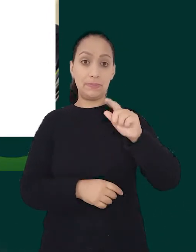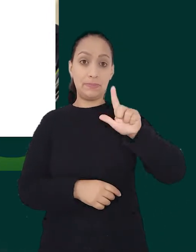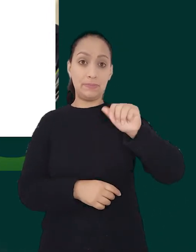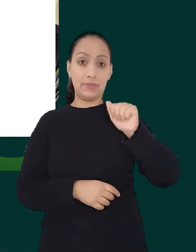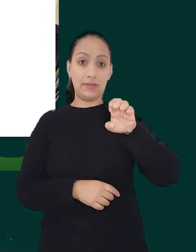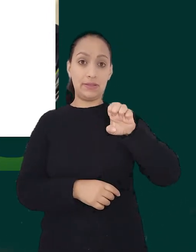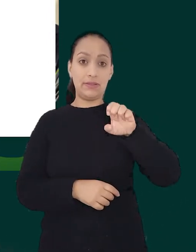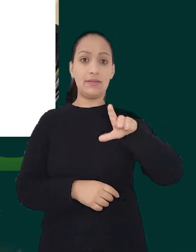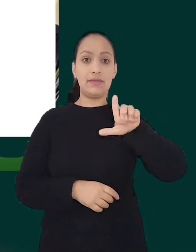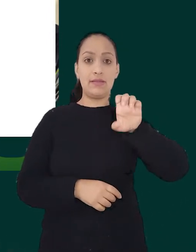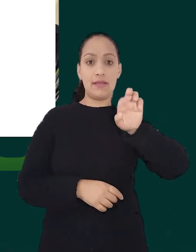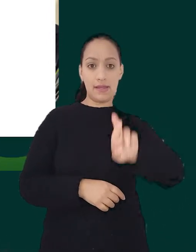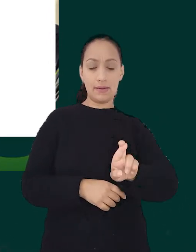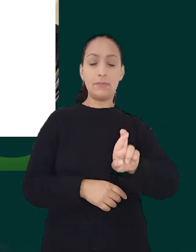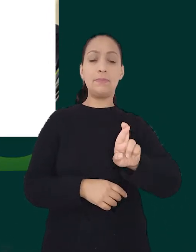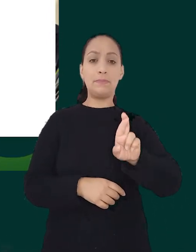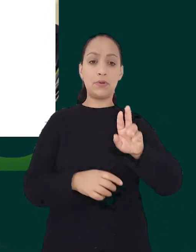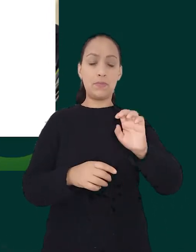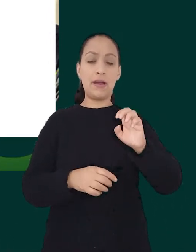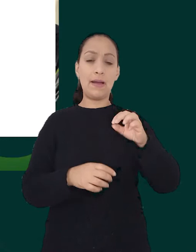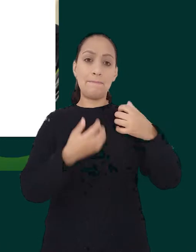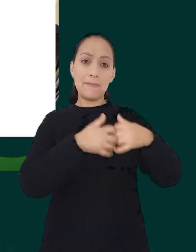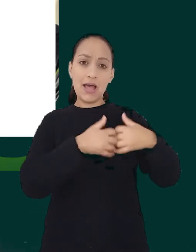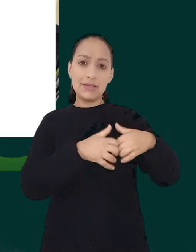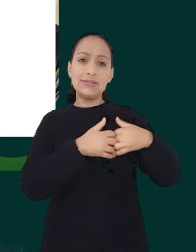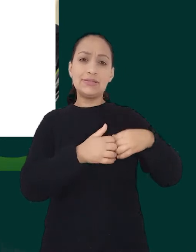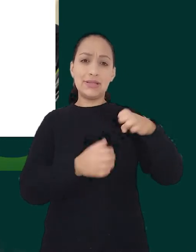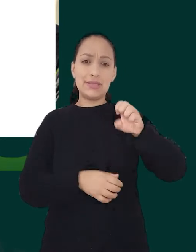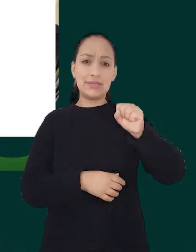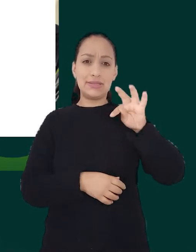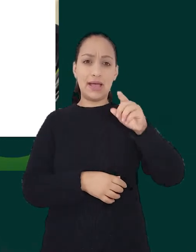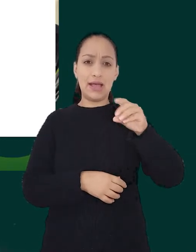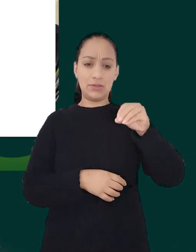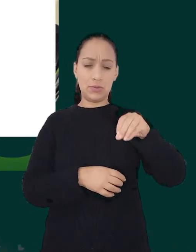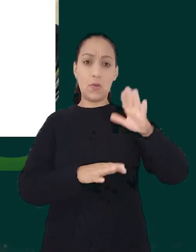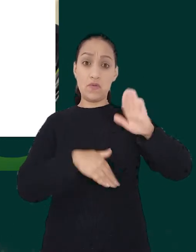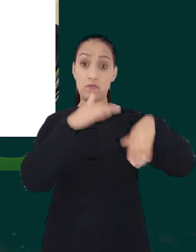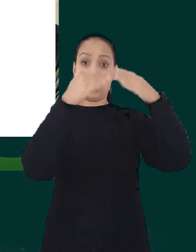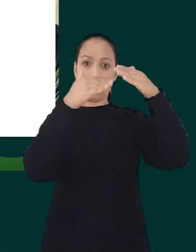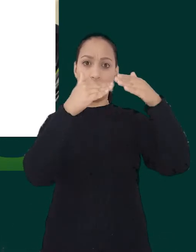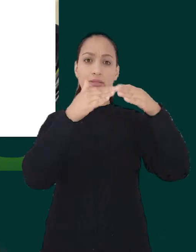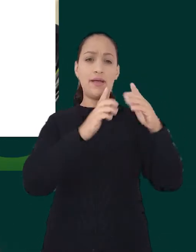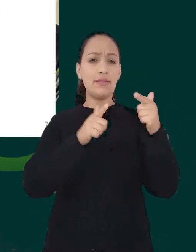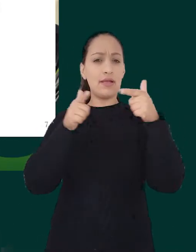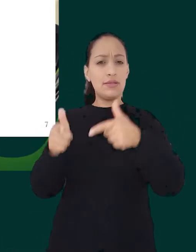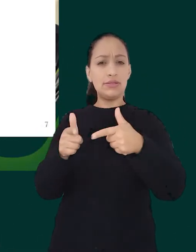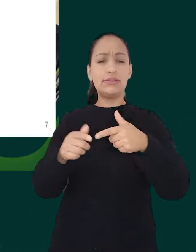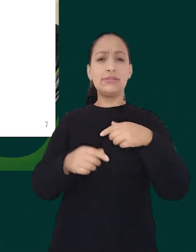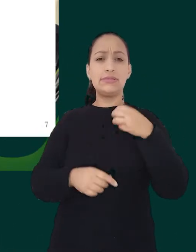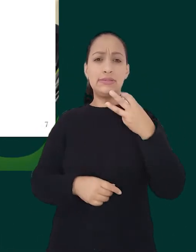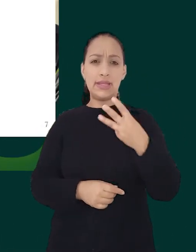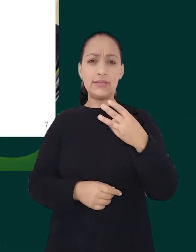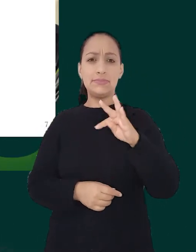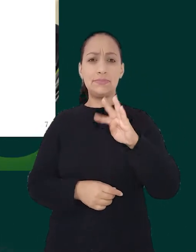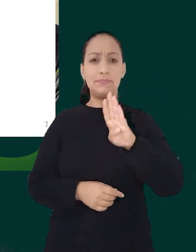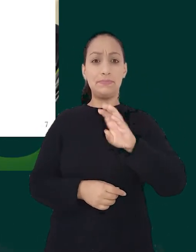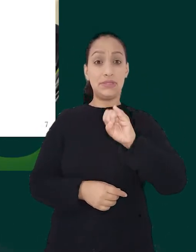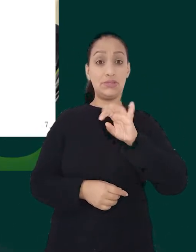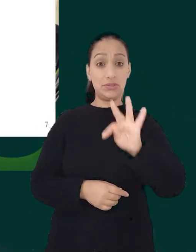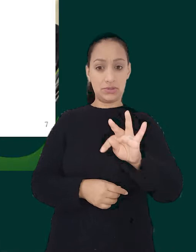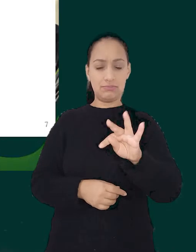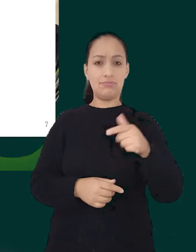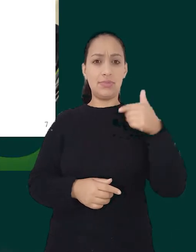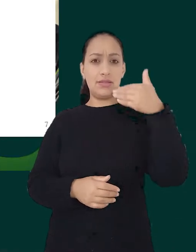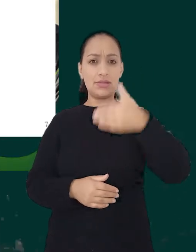uma máquina de estados mais evoluída, conforme ele está atacando, se ele receber 3 hits em sequência, eu posso